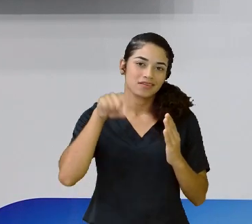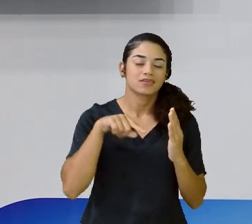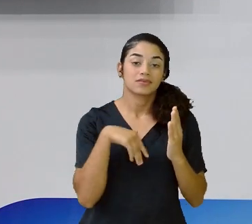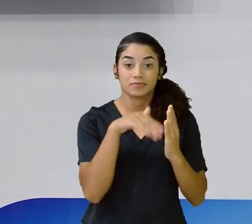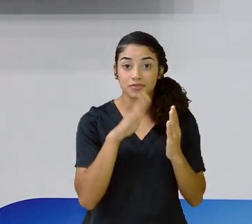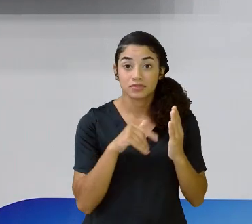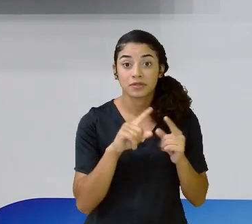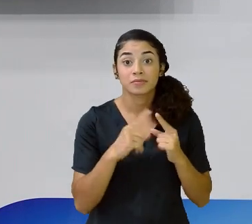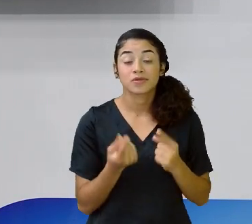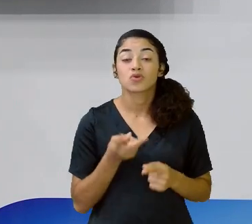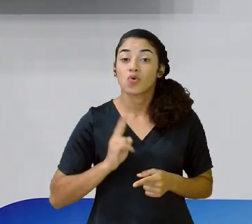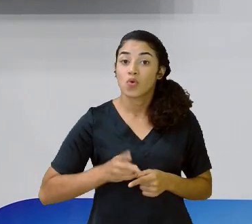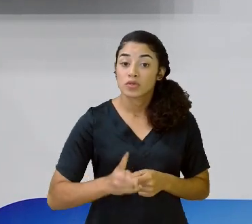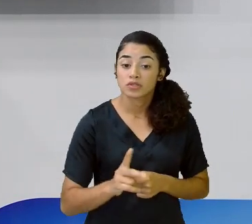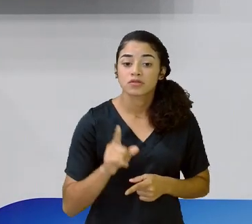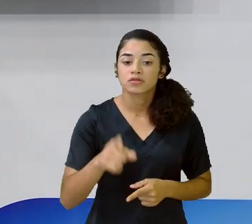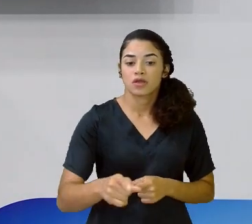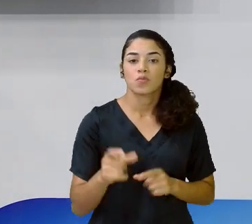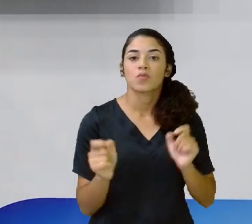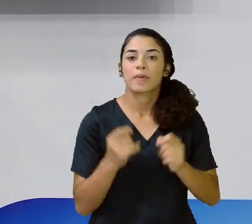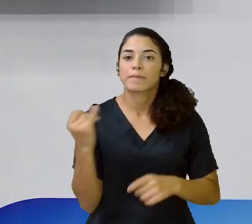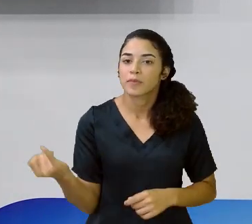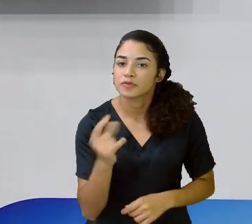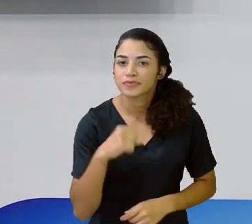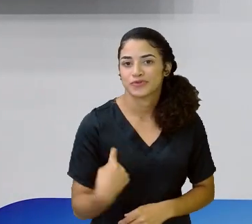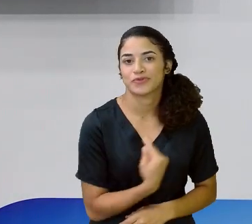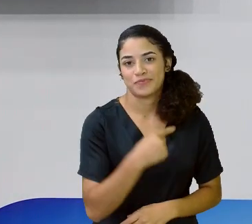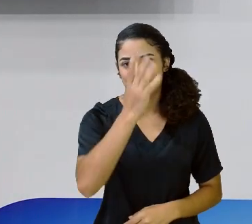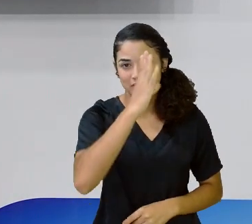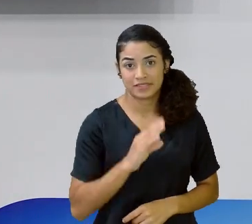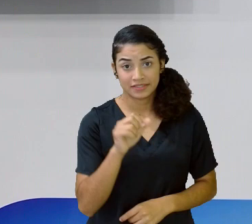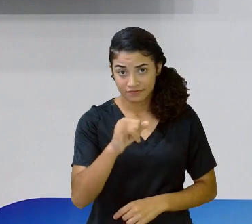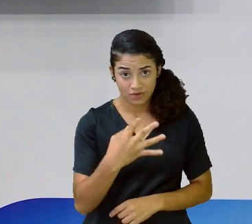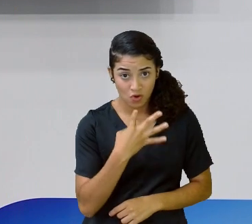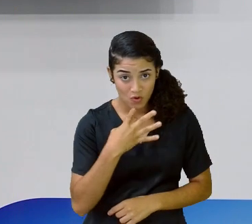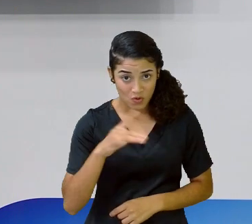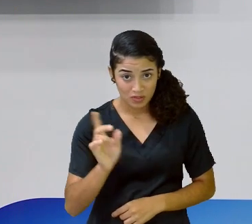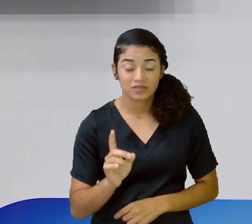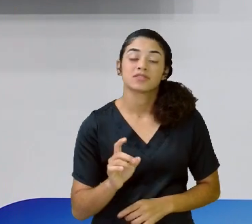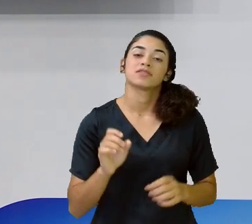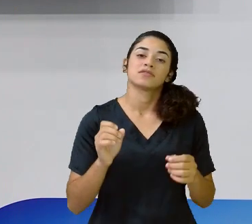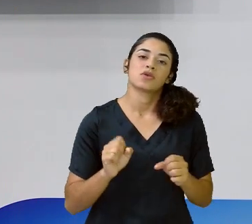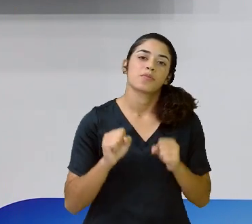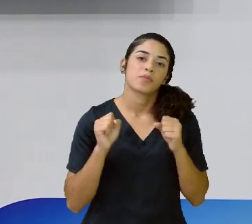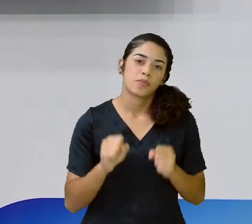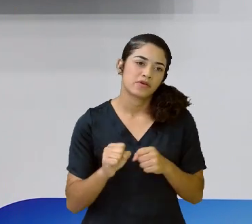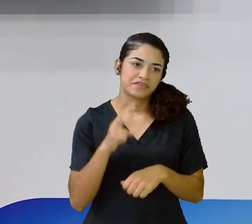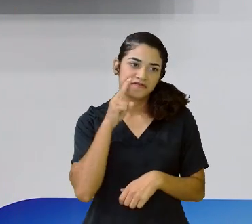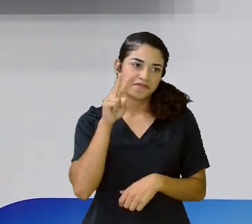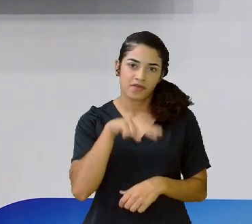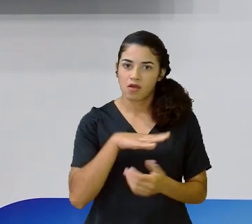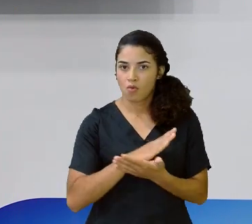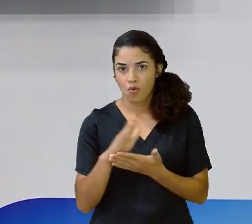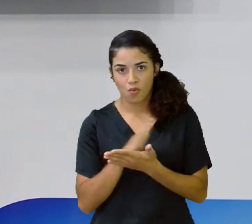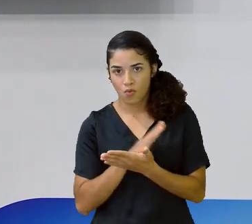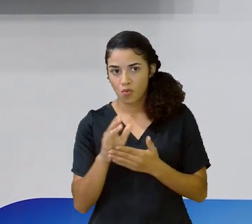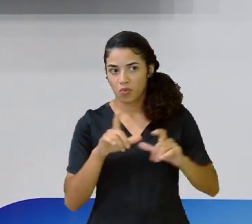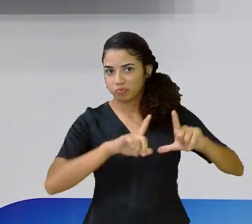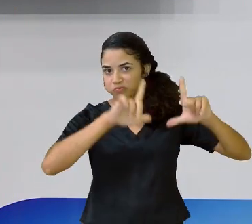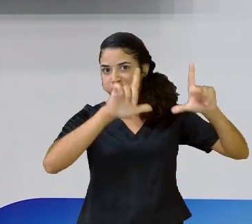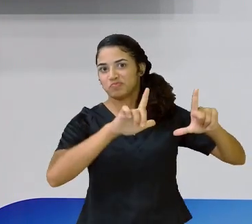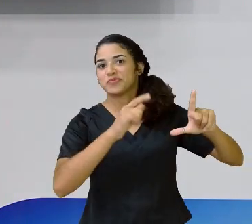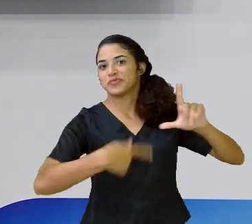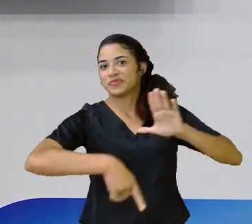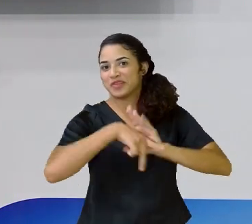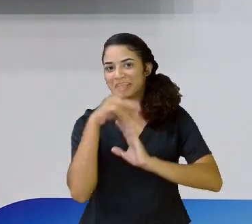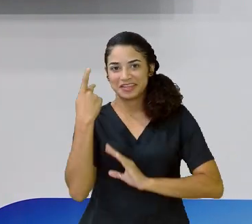e continua sendo muito importante para nós brasileiros. Quem não conhece, pode ser que já tenha visto algum quadro dela por aí, hein?